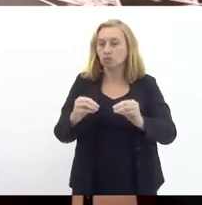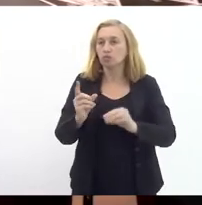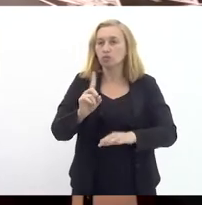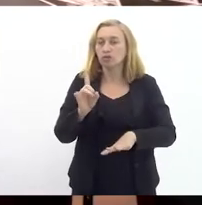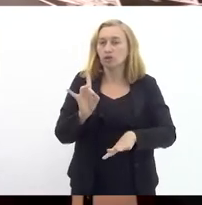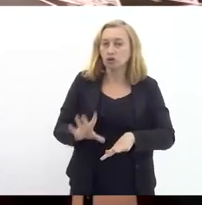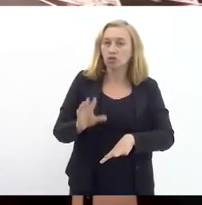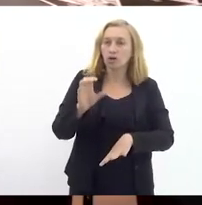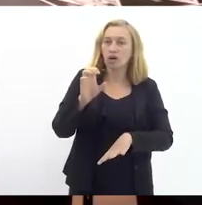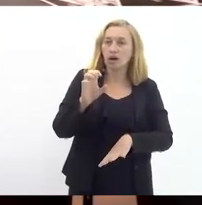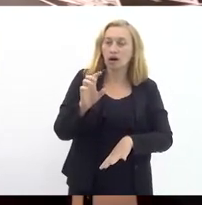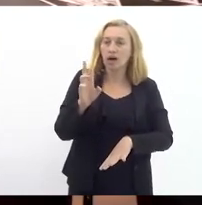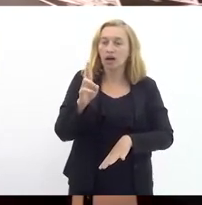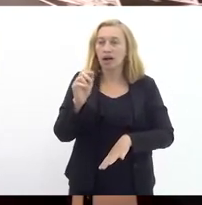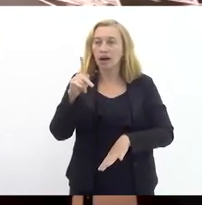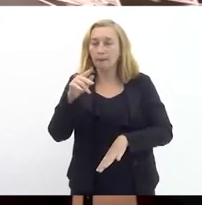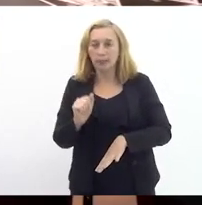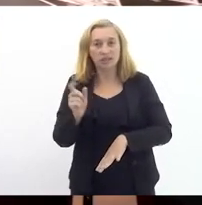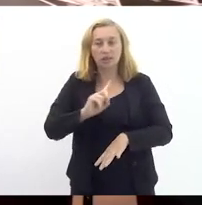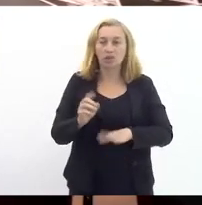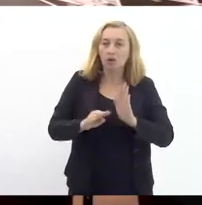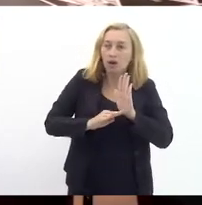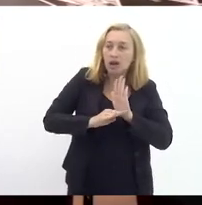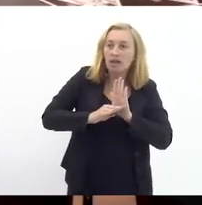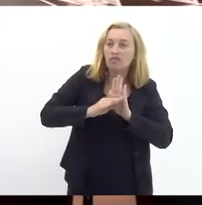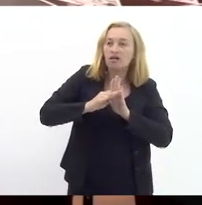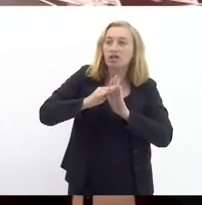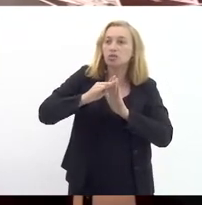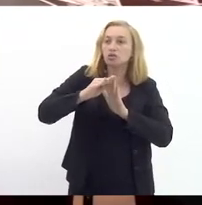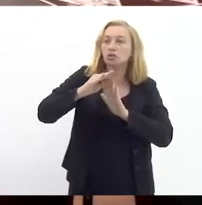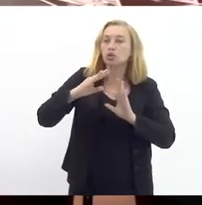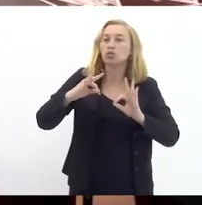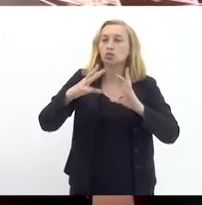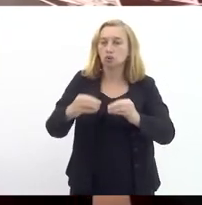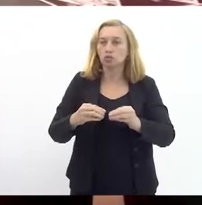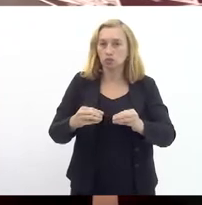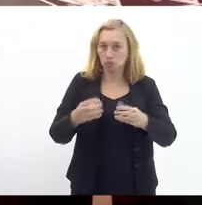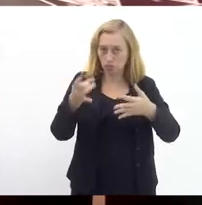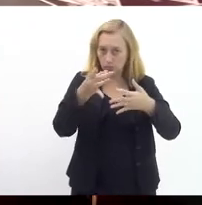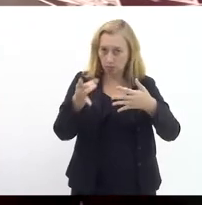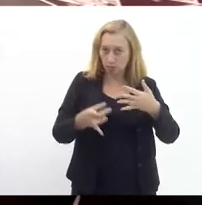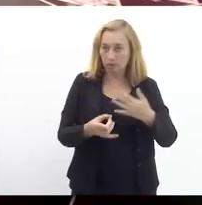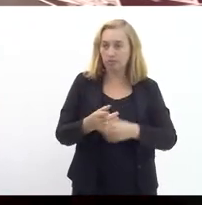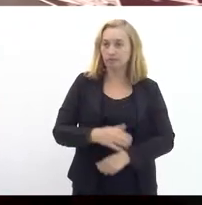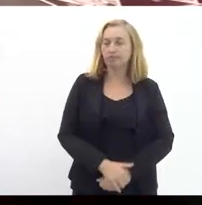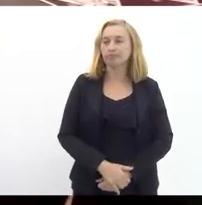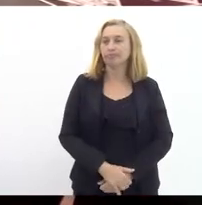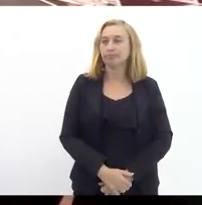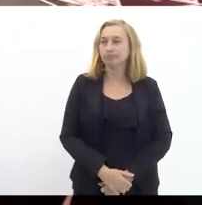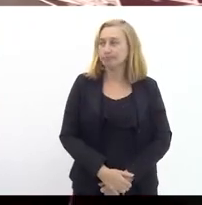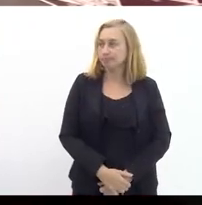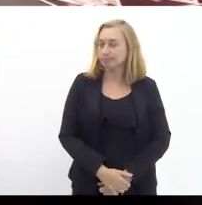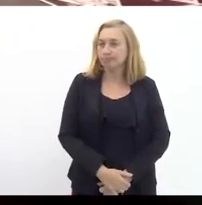É o elevador, toda a infra para o elevador. Então, foram esses critérios.